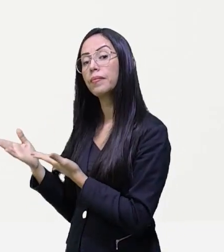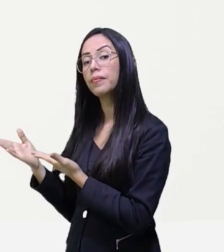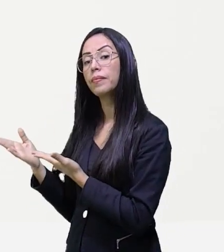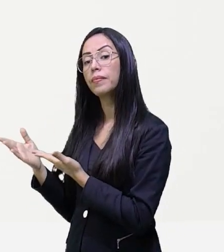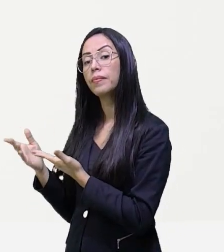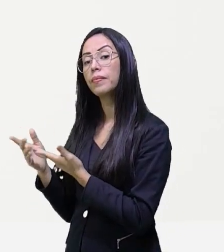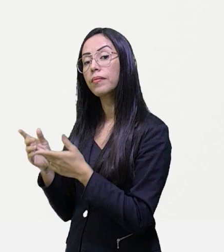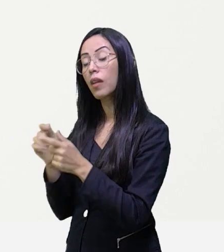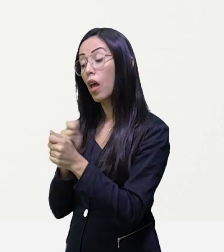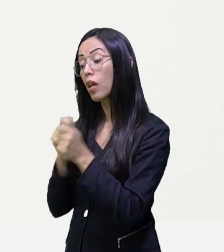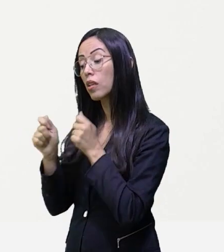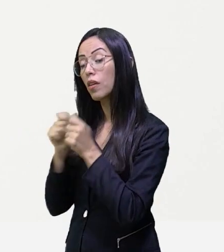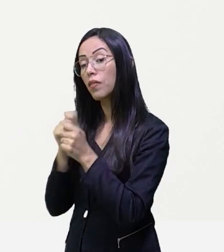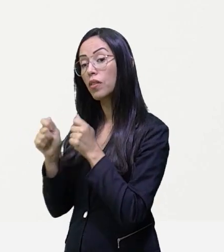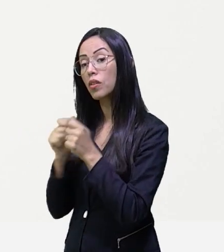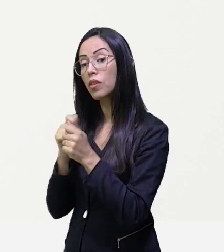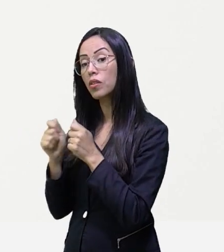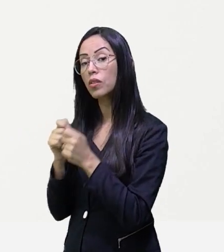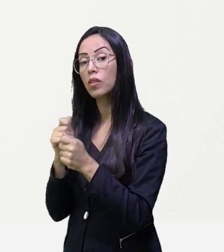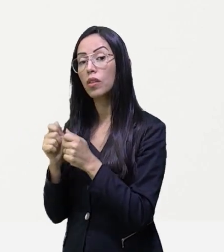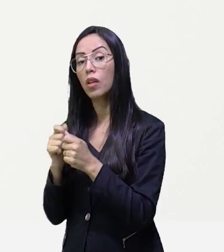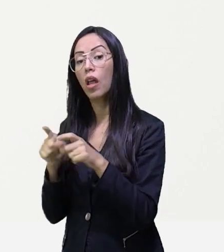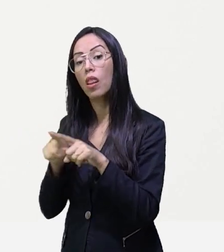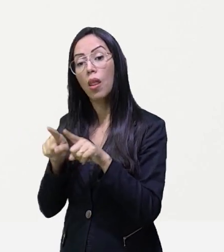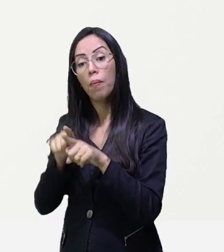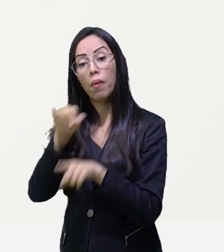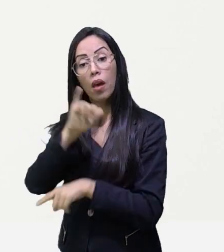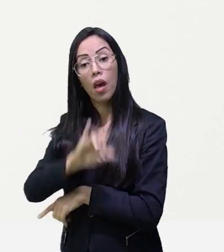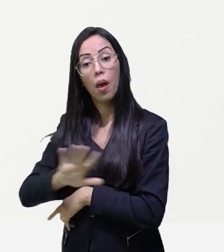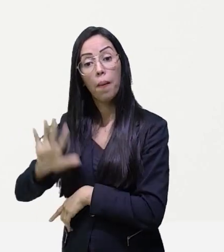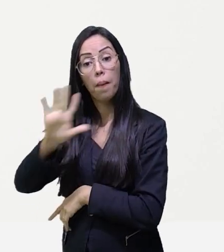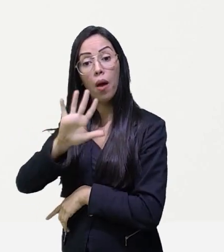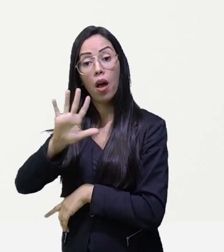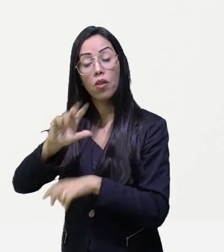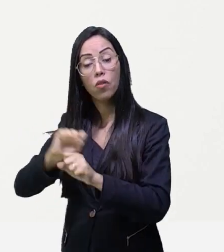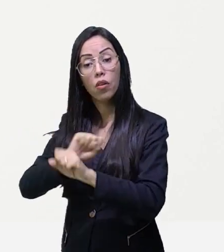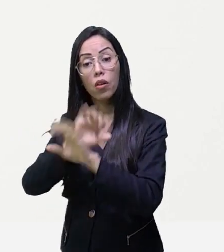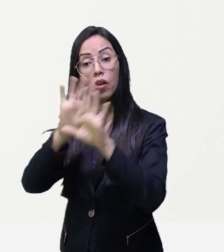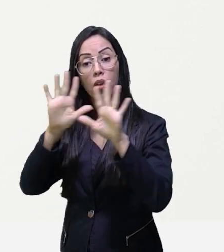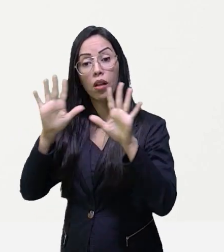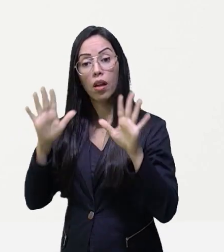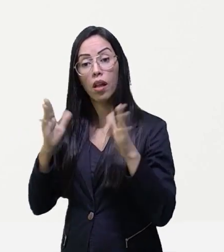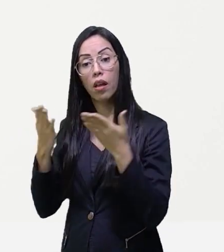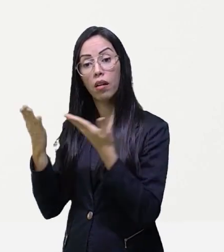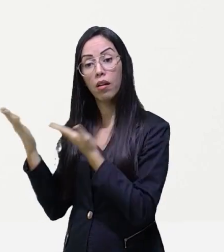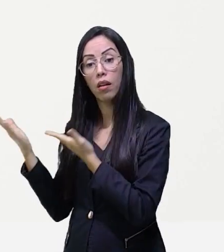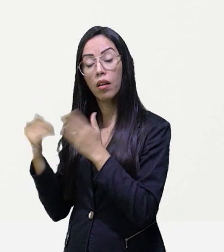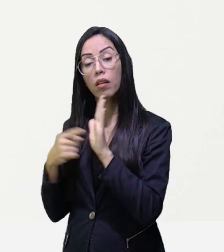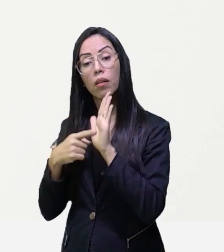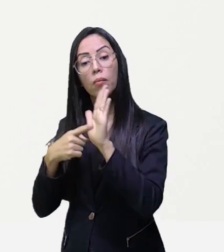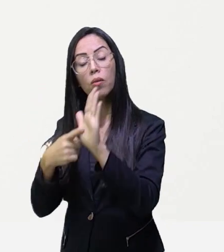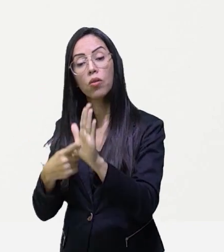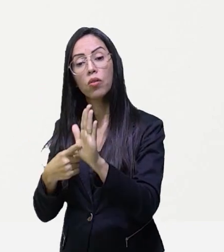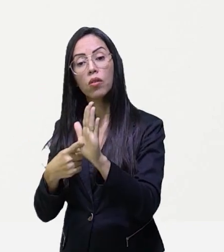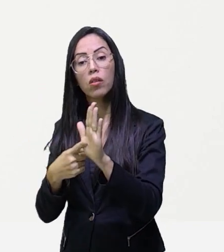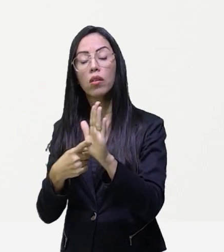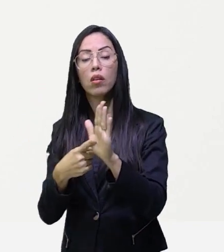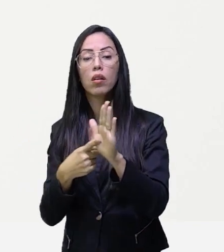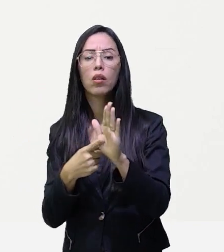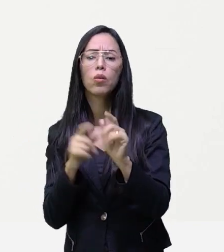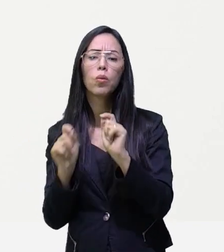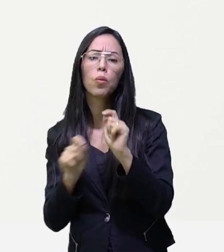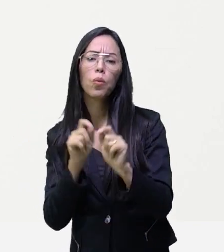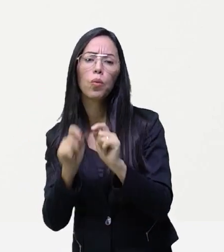Entrevista, não é? Aí a imagem também, ela está bem clara, está mostrando o que é uma entrevista. Professora, mas me tire